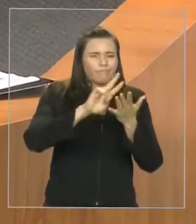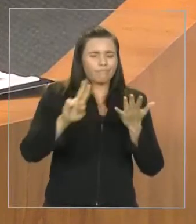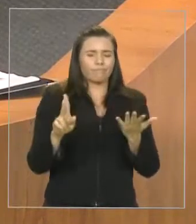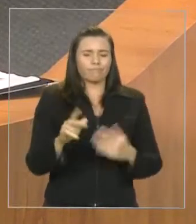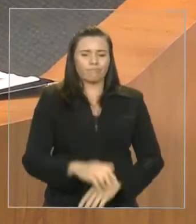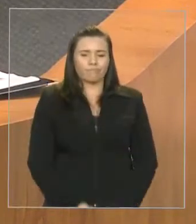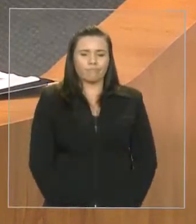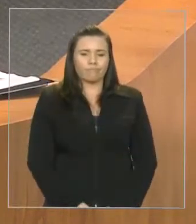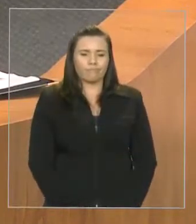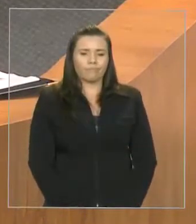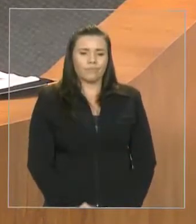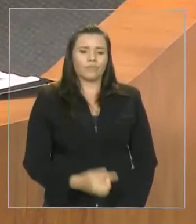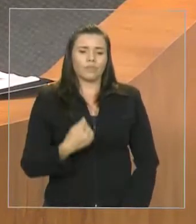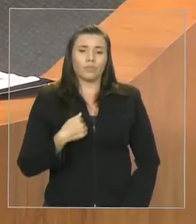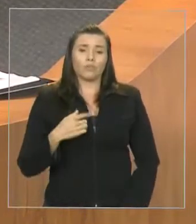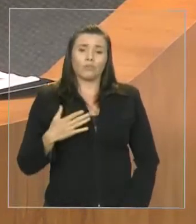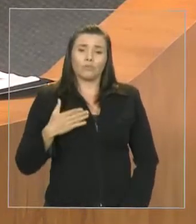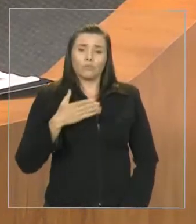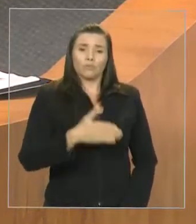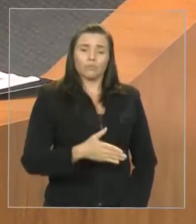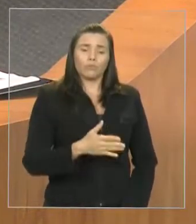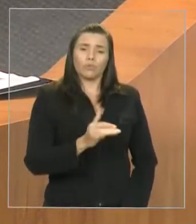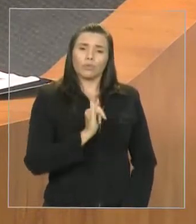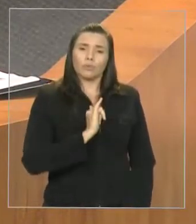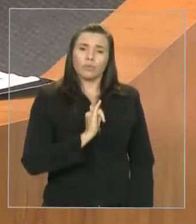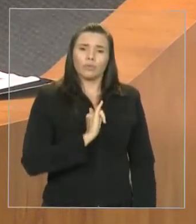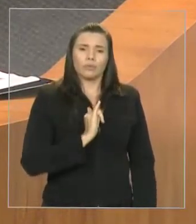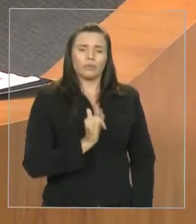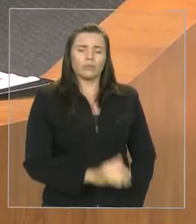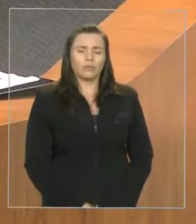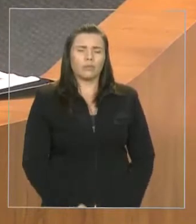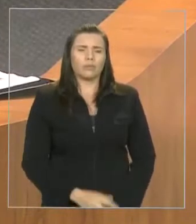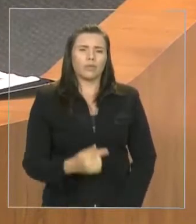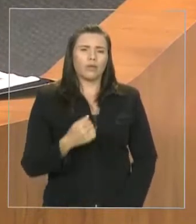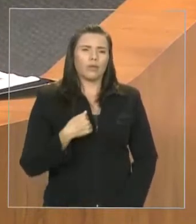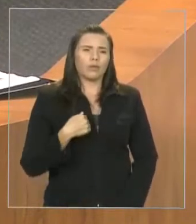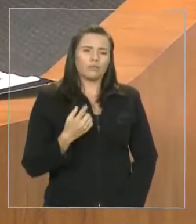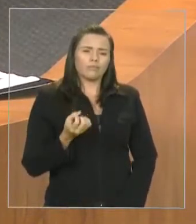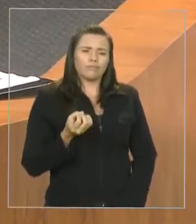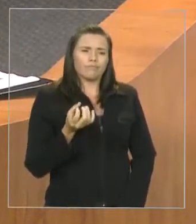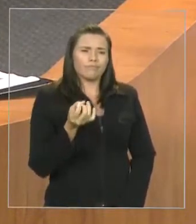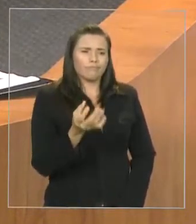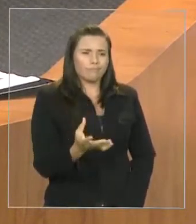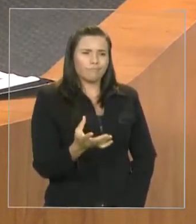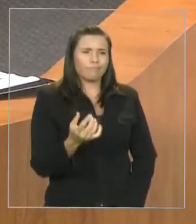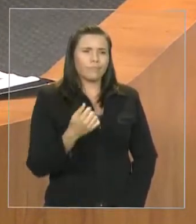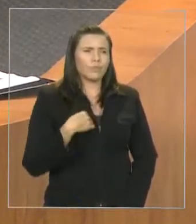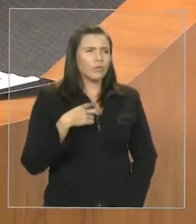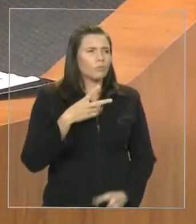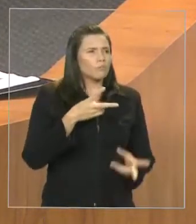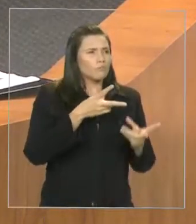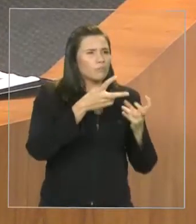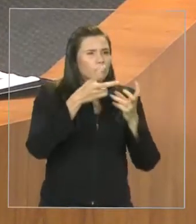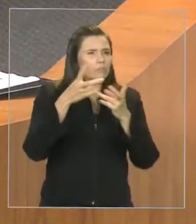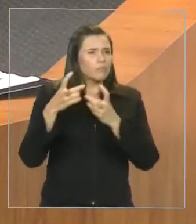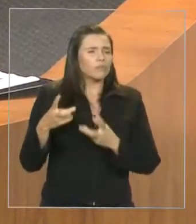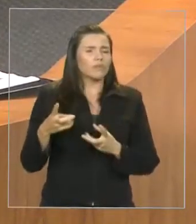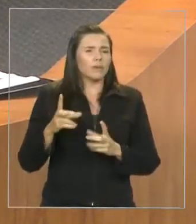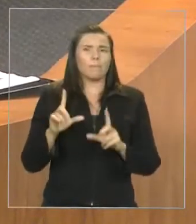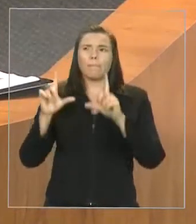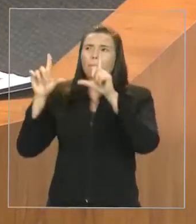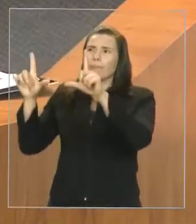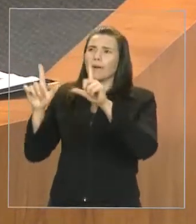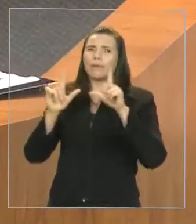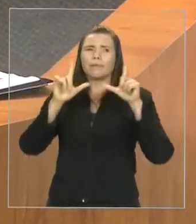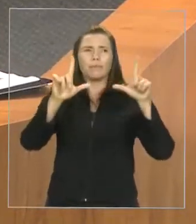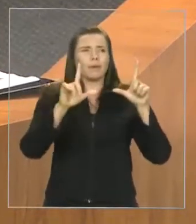outdoors espalhados pela BR. Em outros municípios. Uma grande quantidade de propaganda falando de